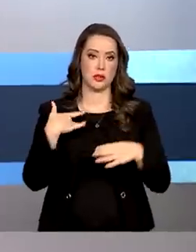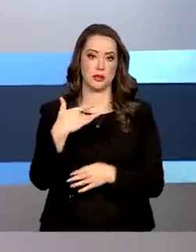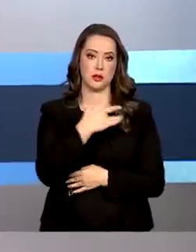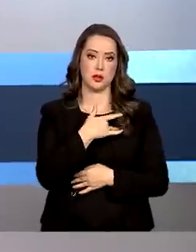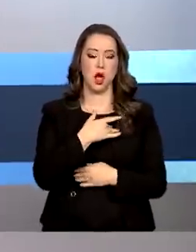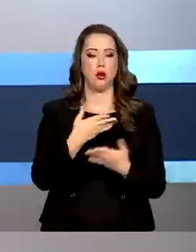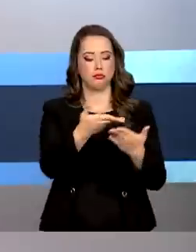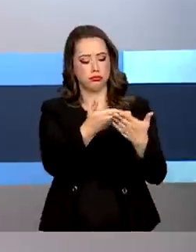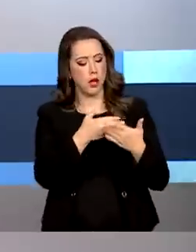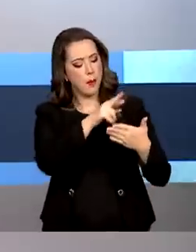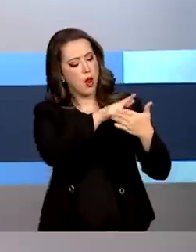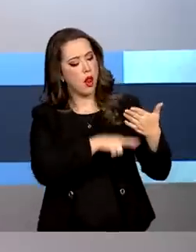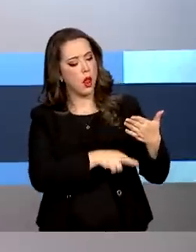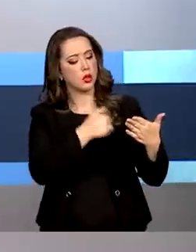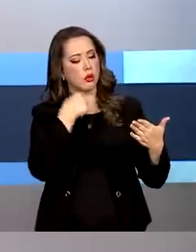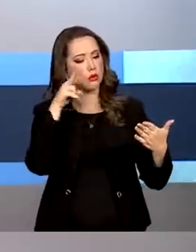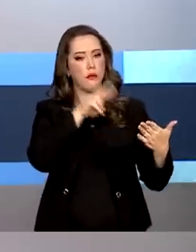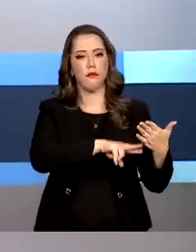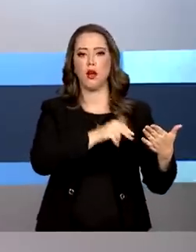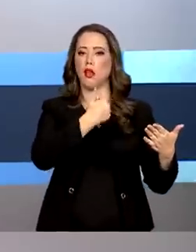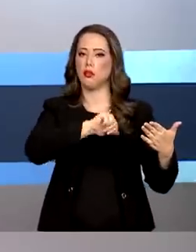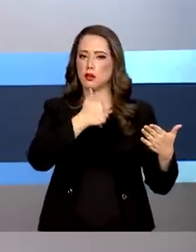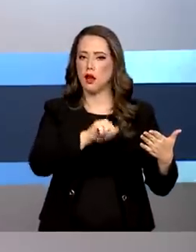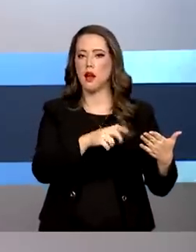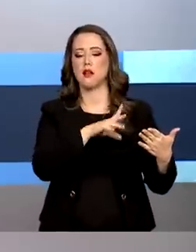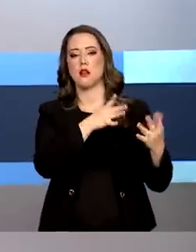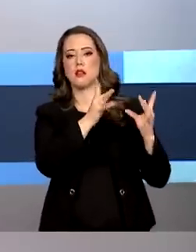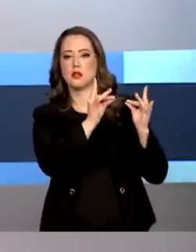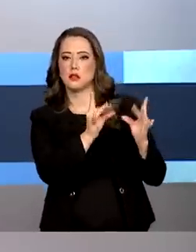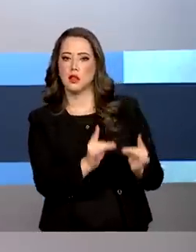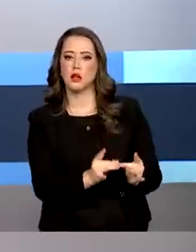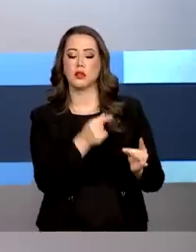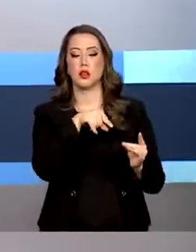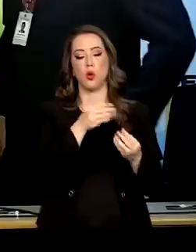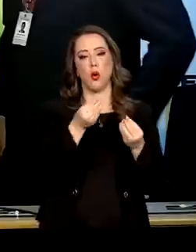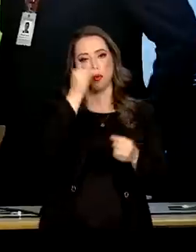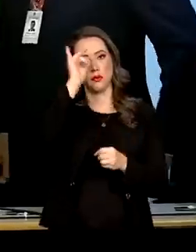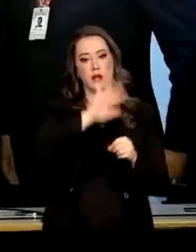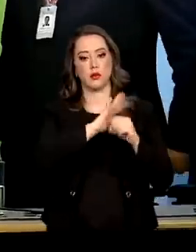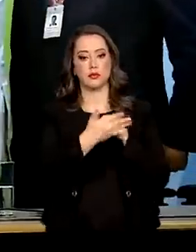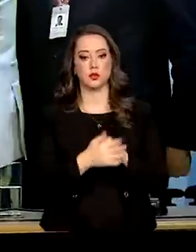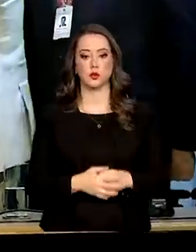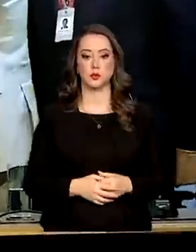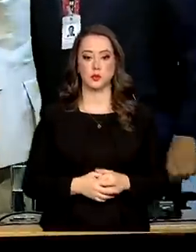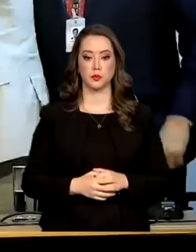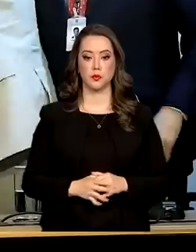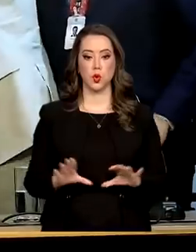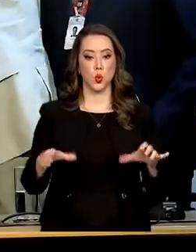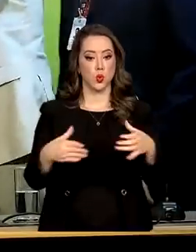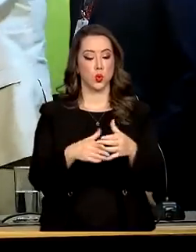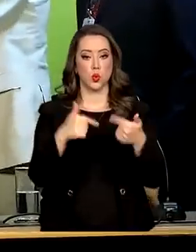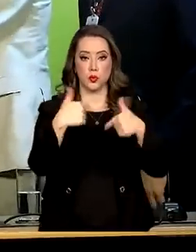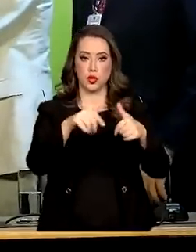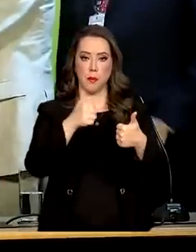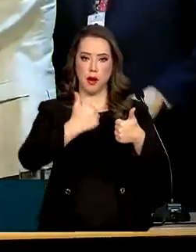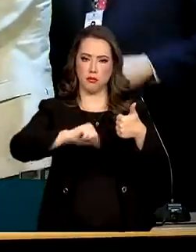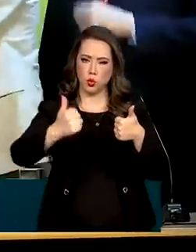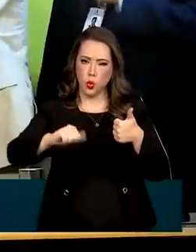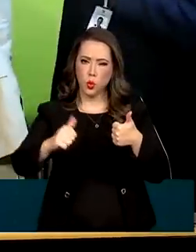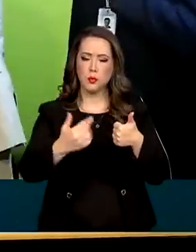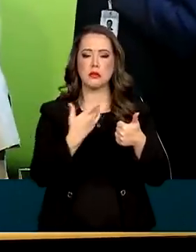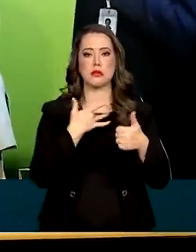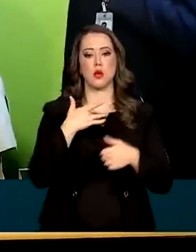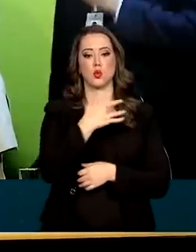aponta a ampliação da cobertura vacinal e combate a covid-19 o grupo de trabalho que avalia o setor de saúde